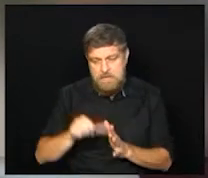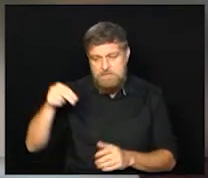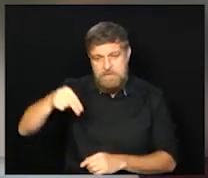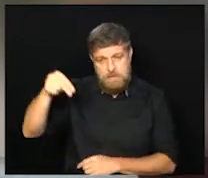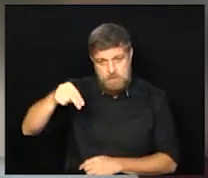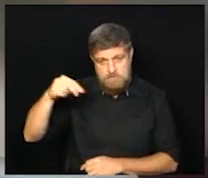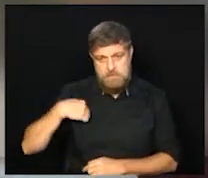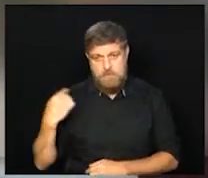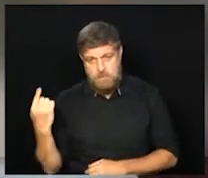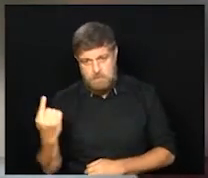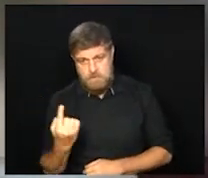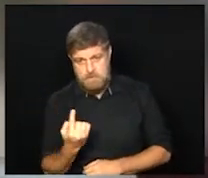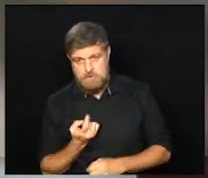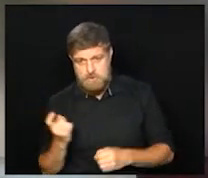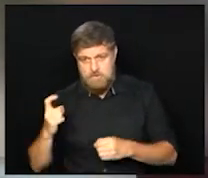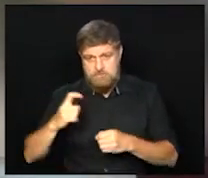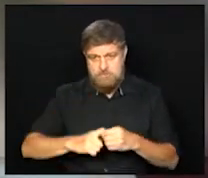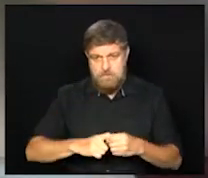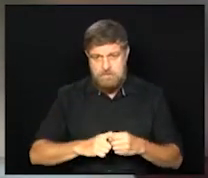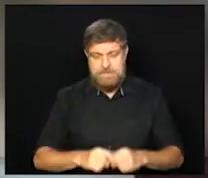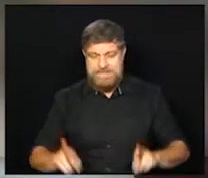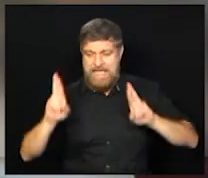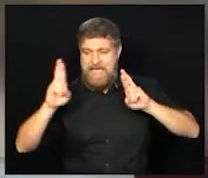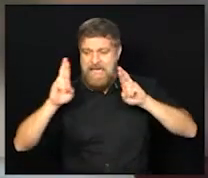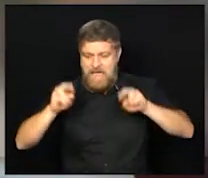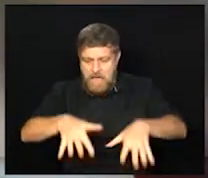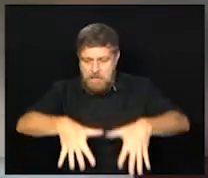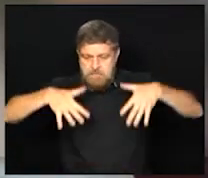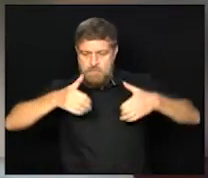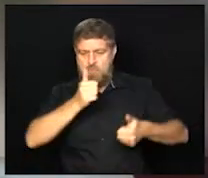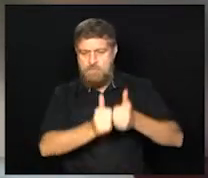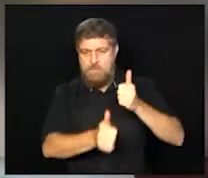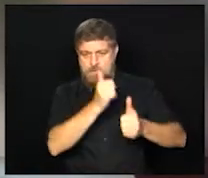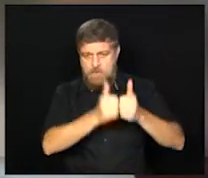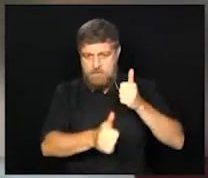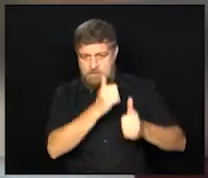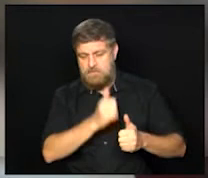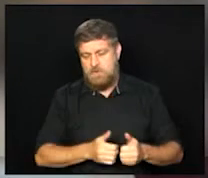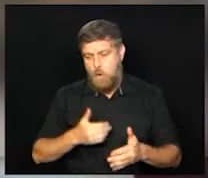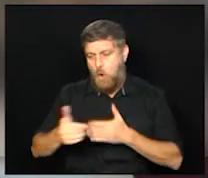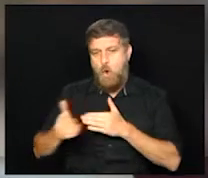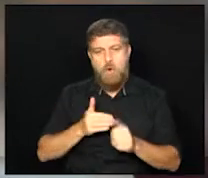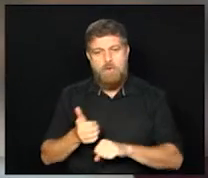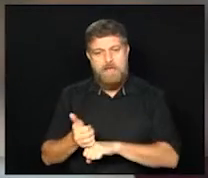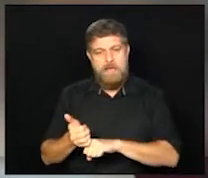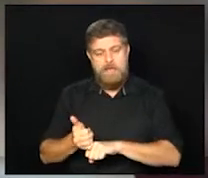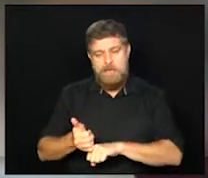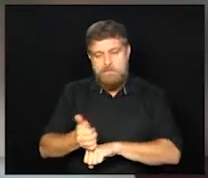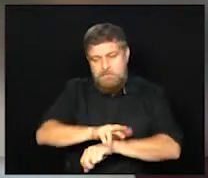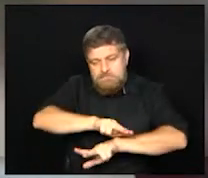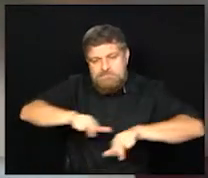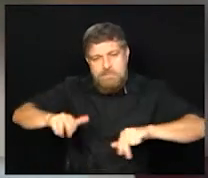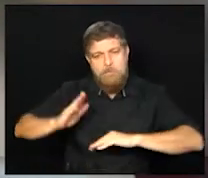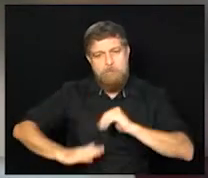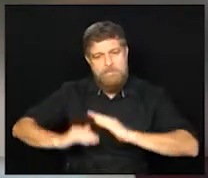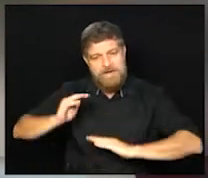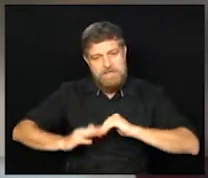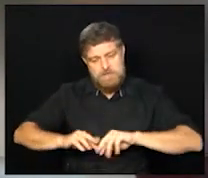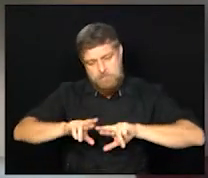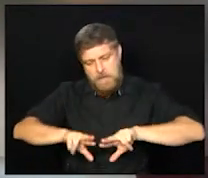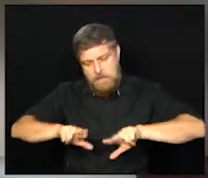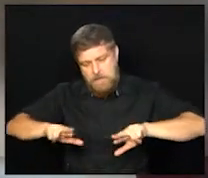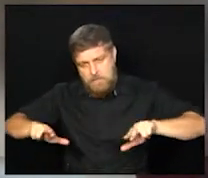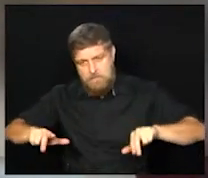quando retomaremos a presença de torcidas nos estádios, seja para o futebol, seja para outras práticas esportivas, da